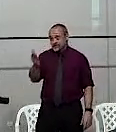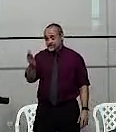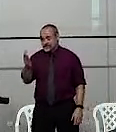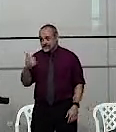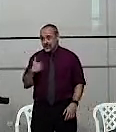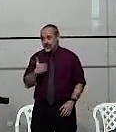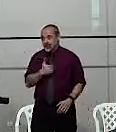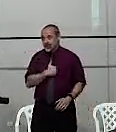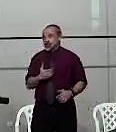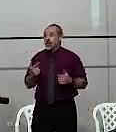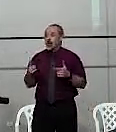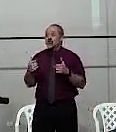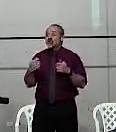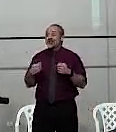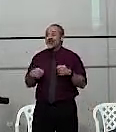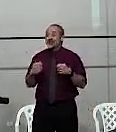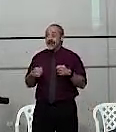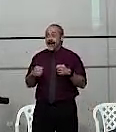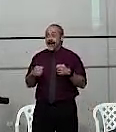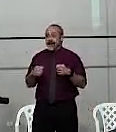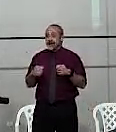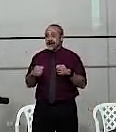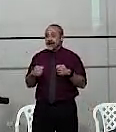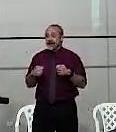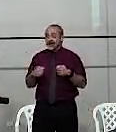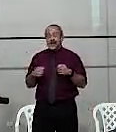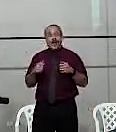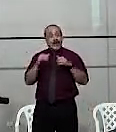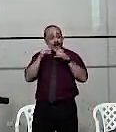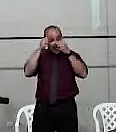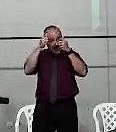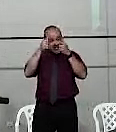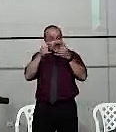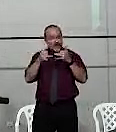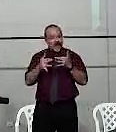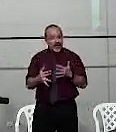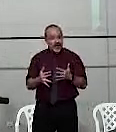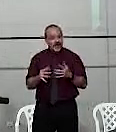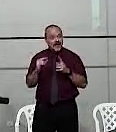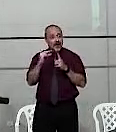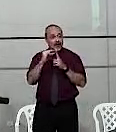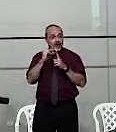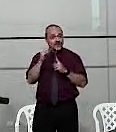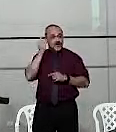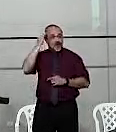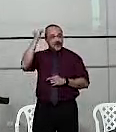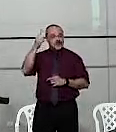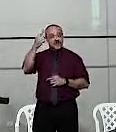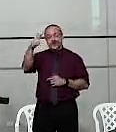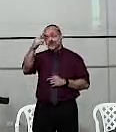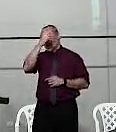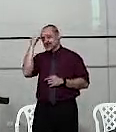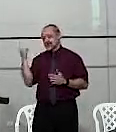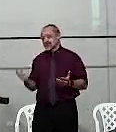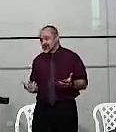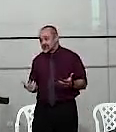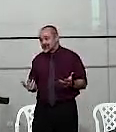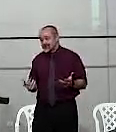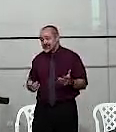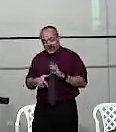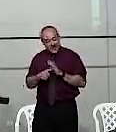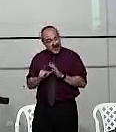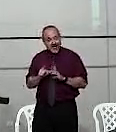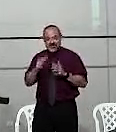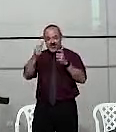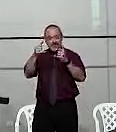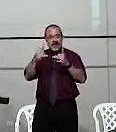Entendeu? O nosso dever é explicar a palavra de Deus para outras